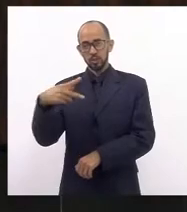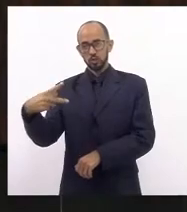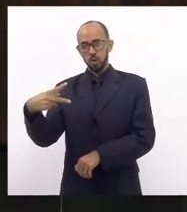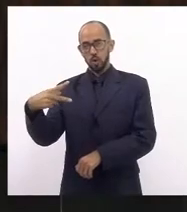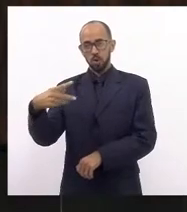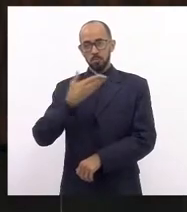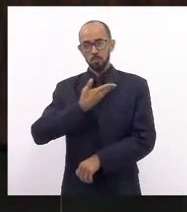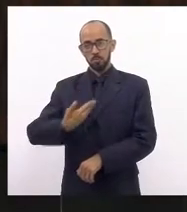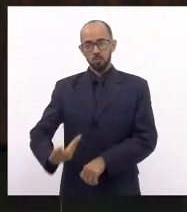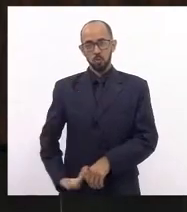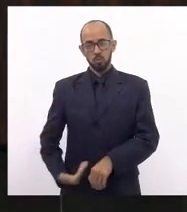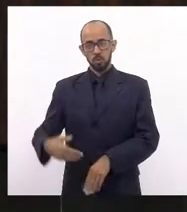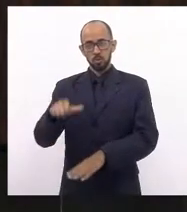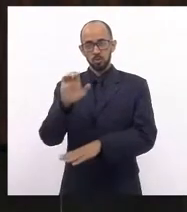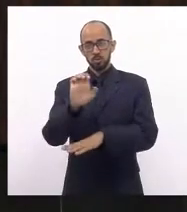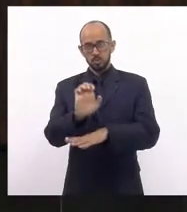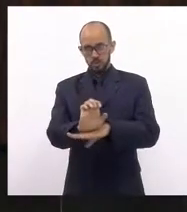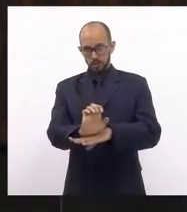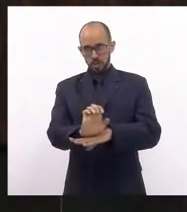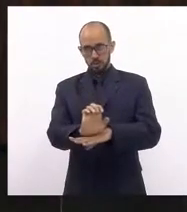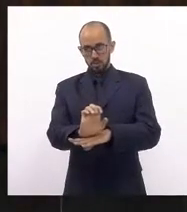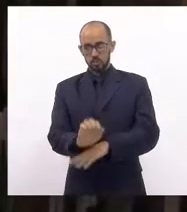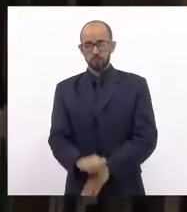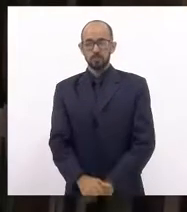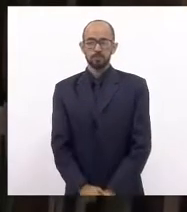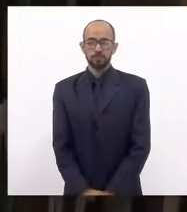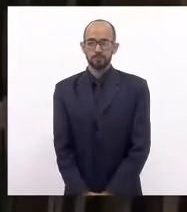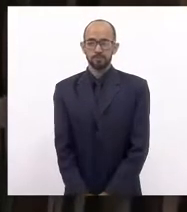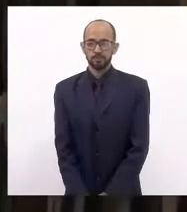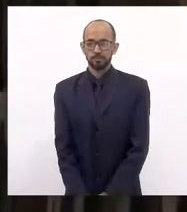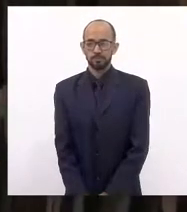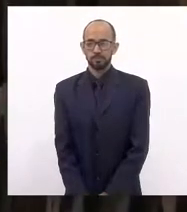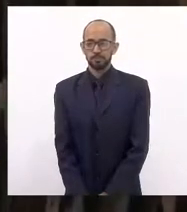defensor público estadual, defensor público estadual.